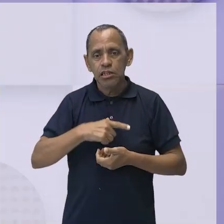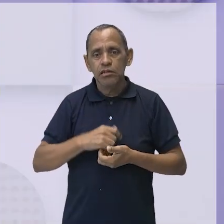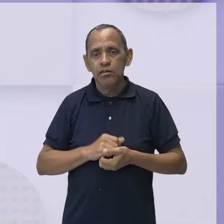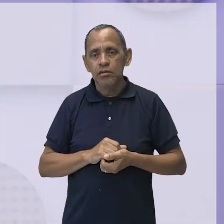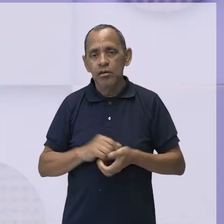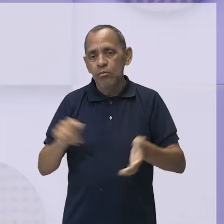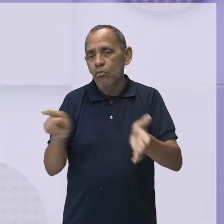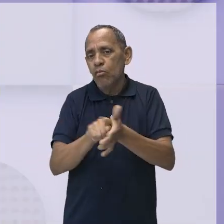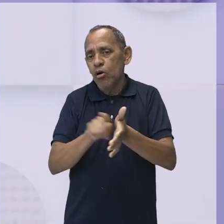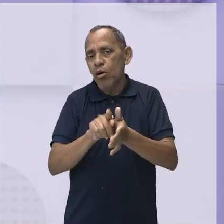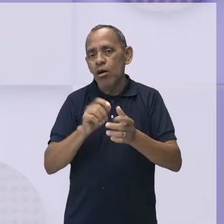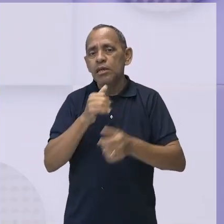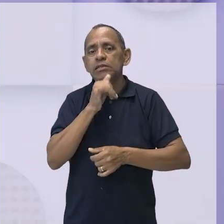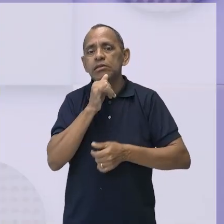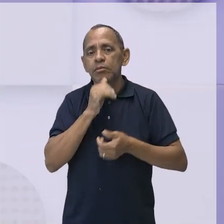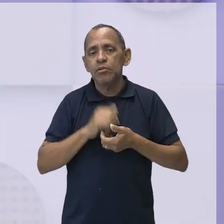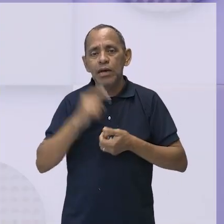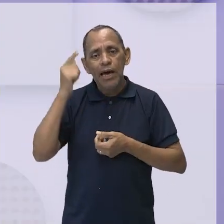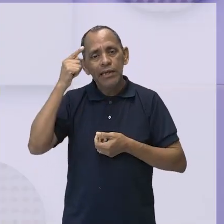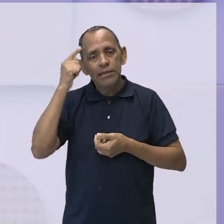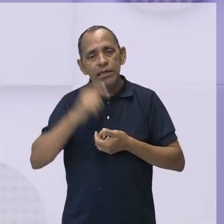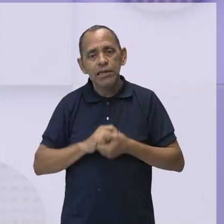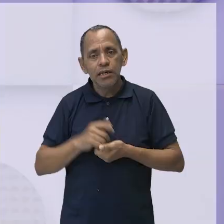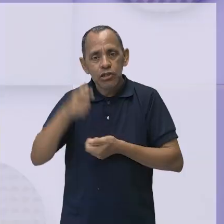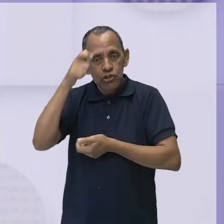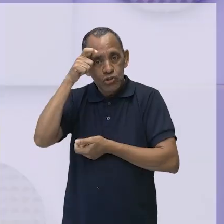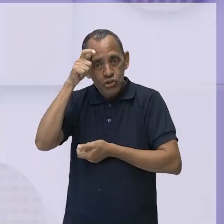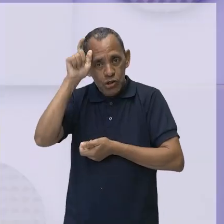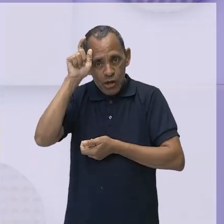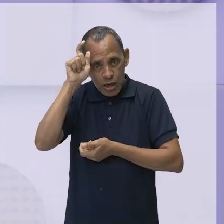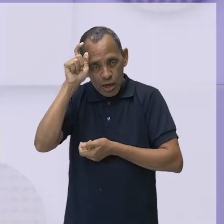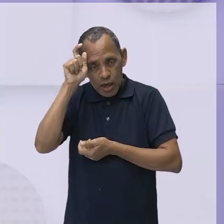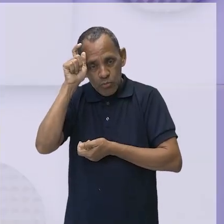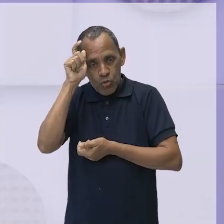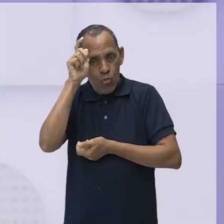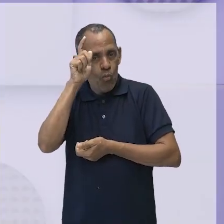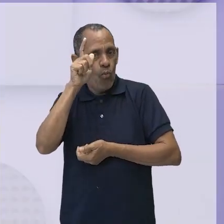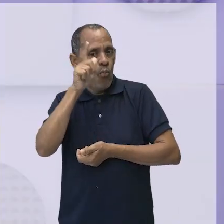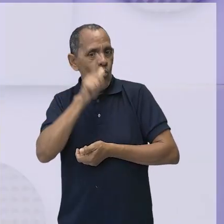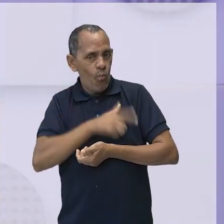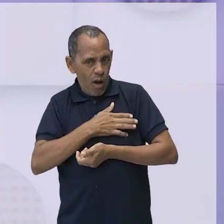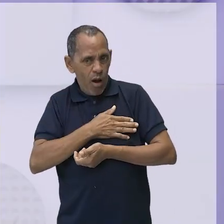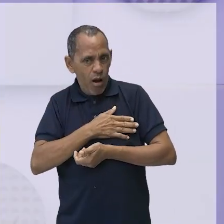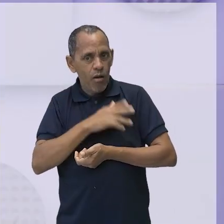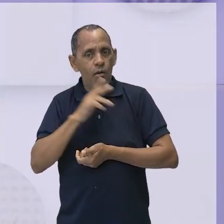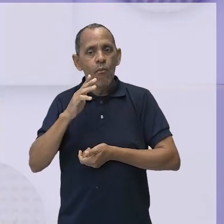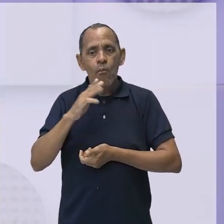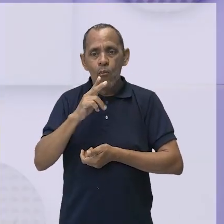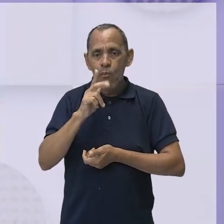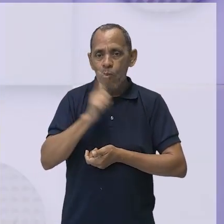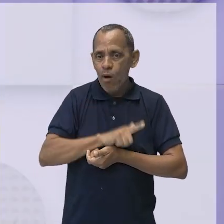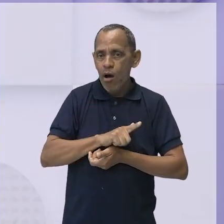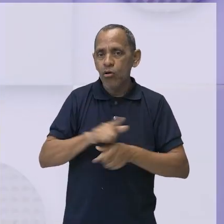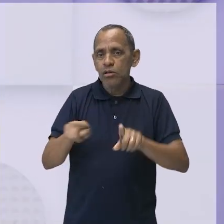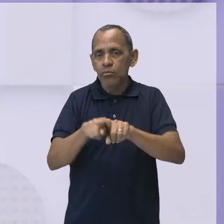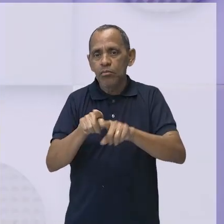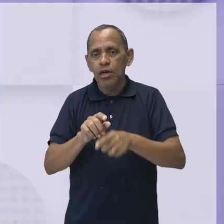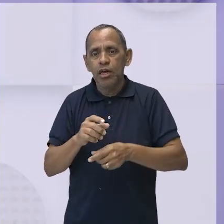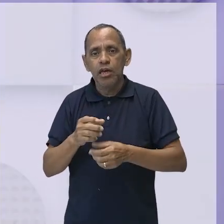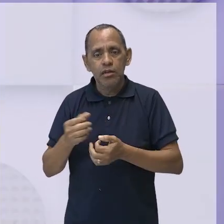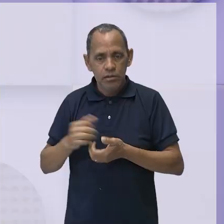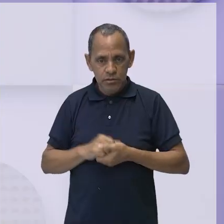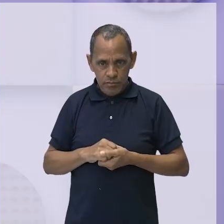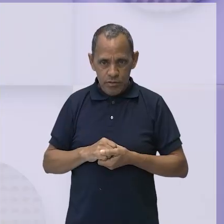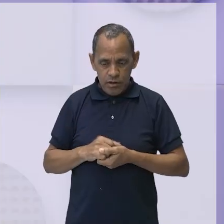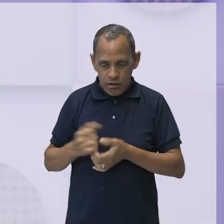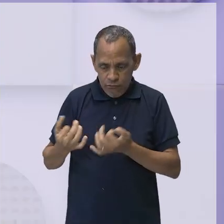Por exemplo, a ideia de diabo e de mal e de inferno não é nem uma ideia cristã, por